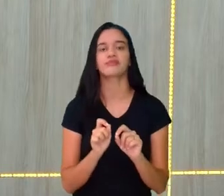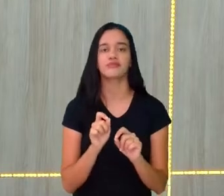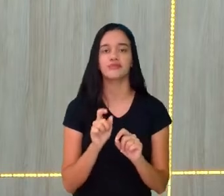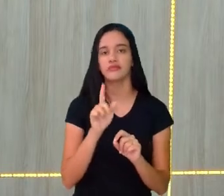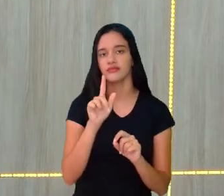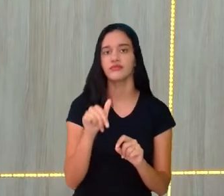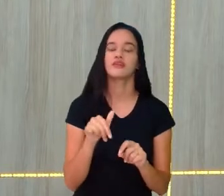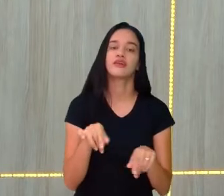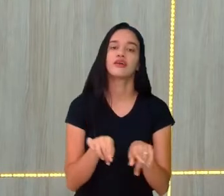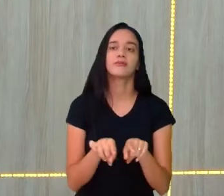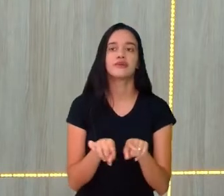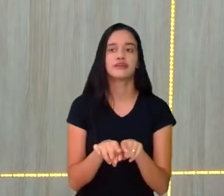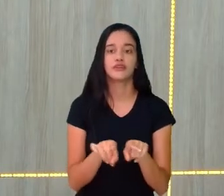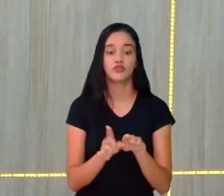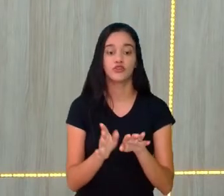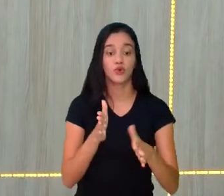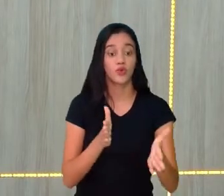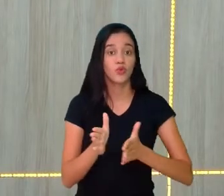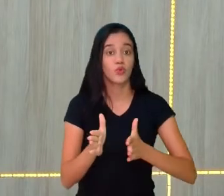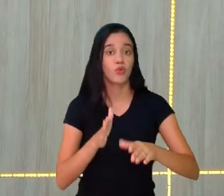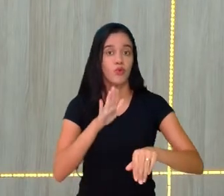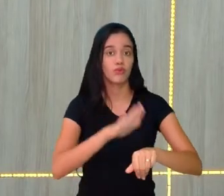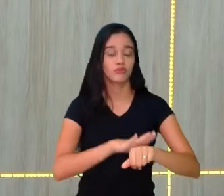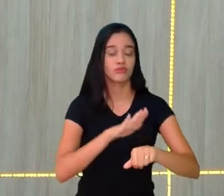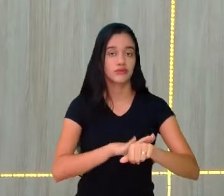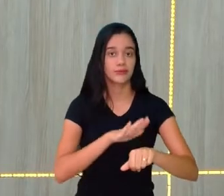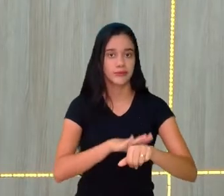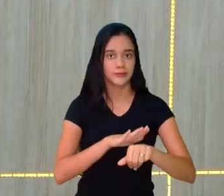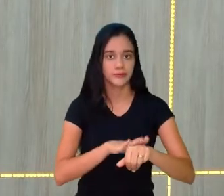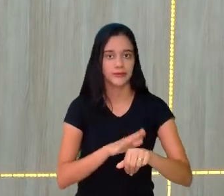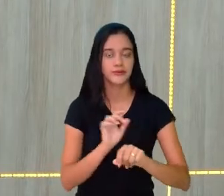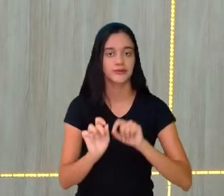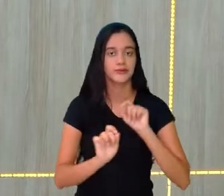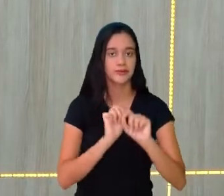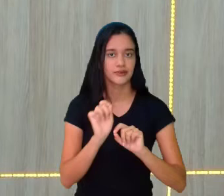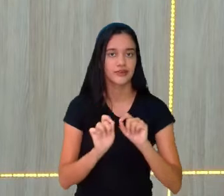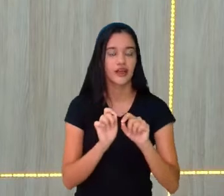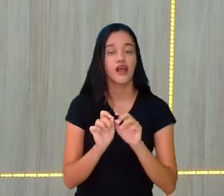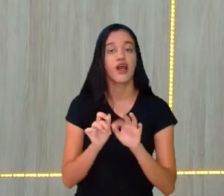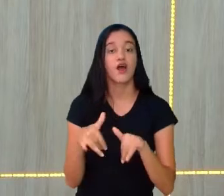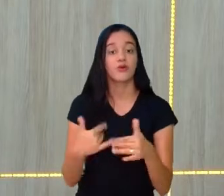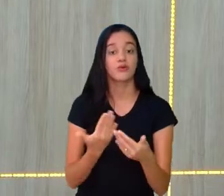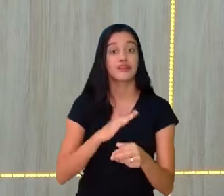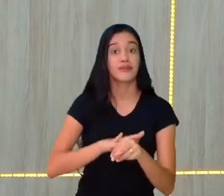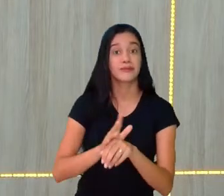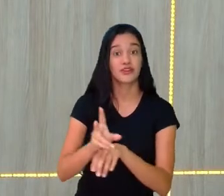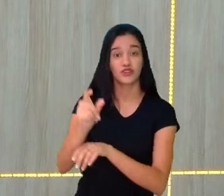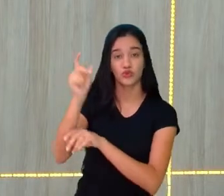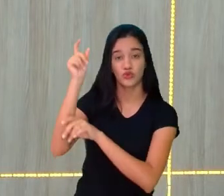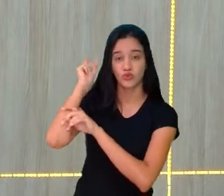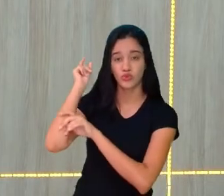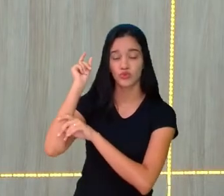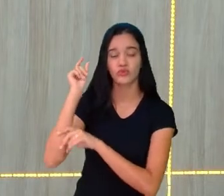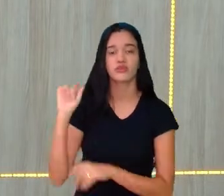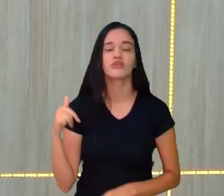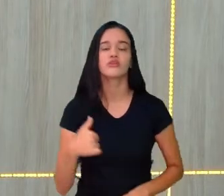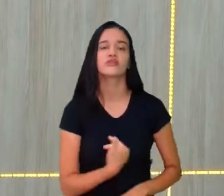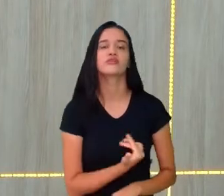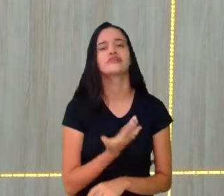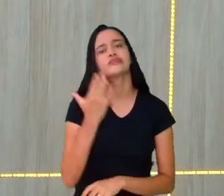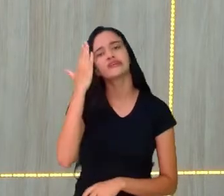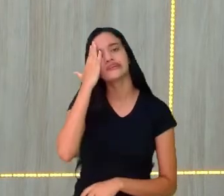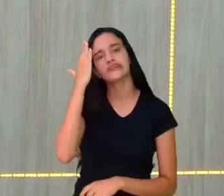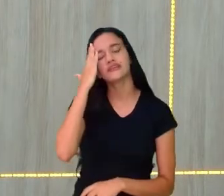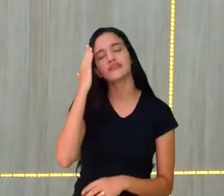coexistência de temporalidades diversas na formação do chamado tempo histórico. História lida com o tempo, né? Então a gente vai entender